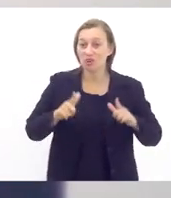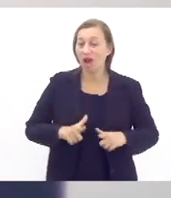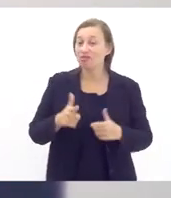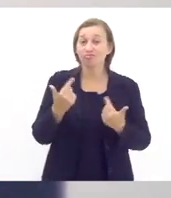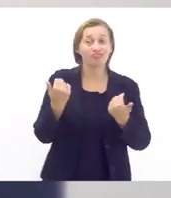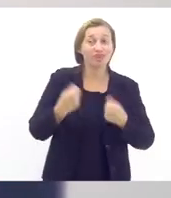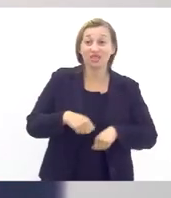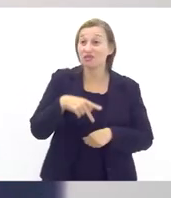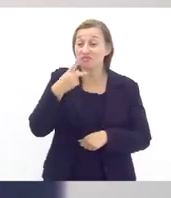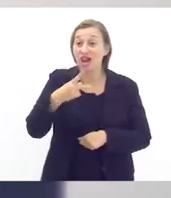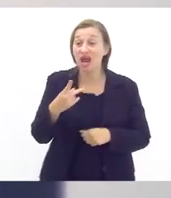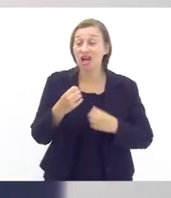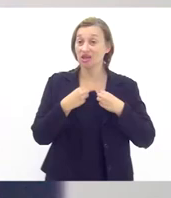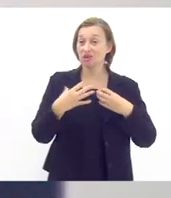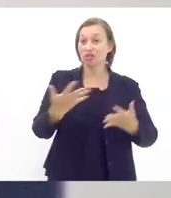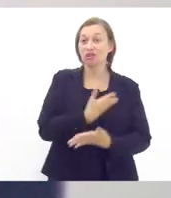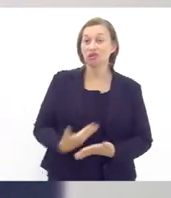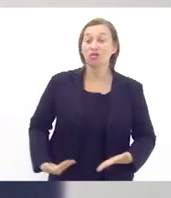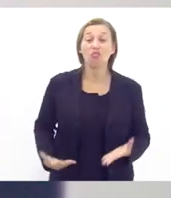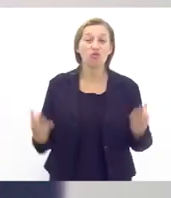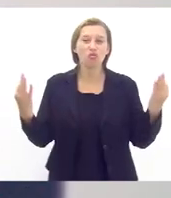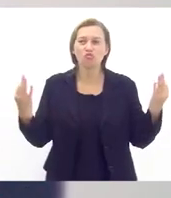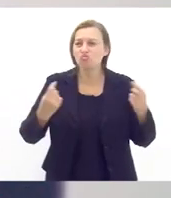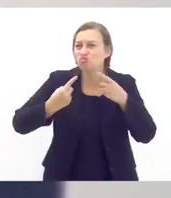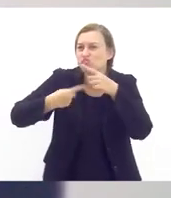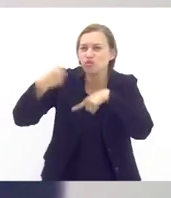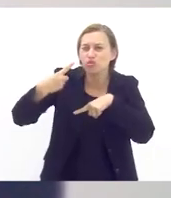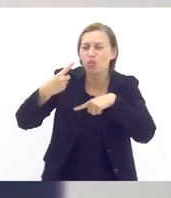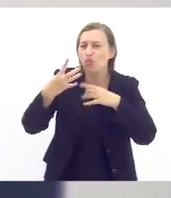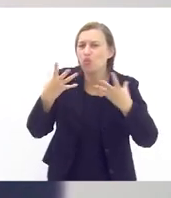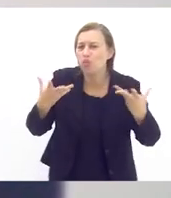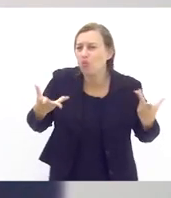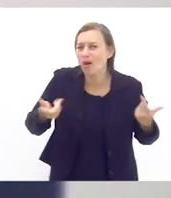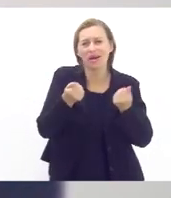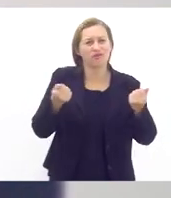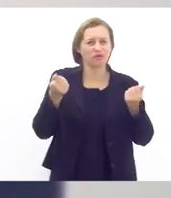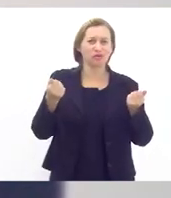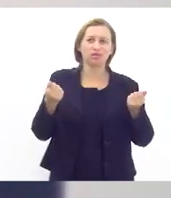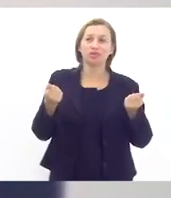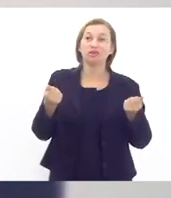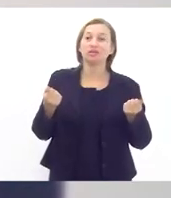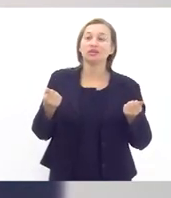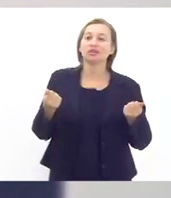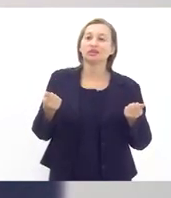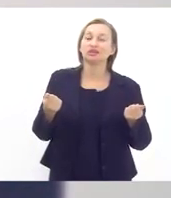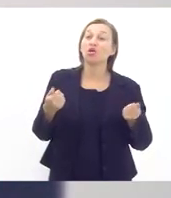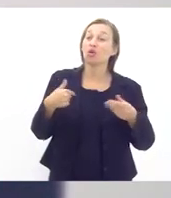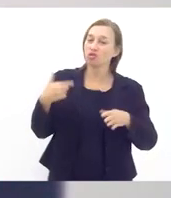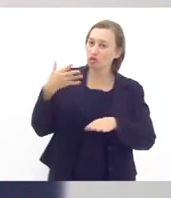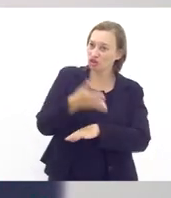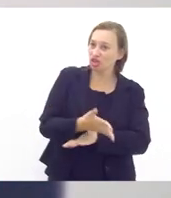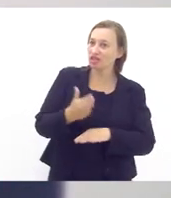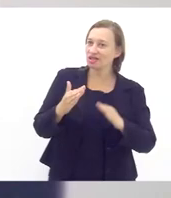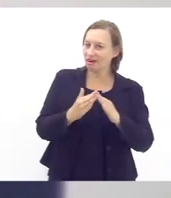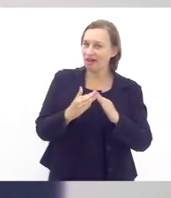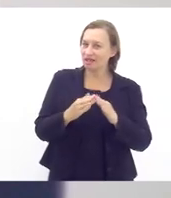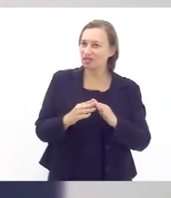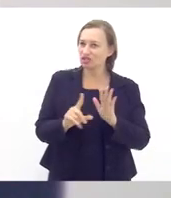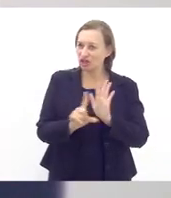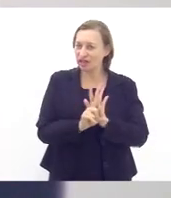para vocês que a nossa audiência pública Foi um sucesso retumbante quando eu cheguei aqui nessa casa